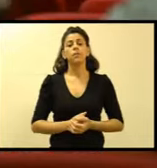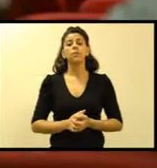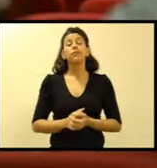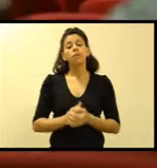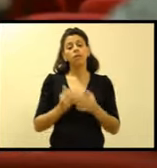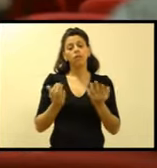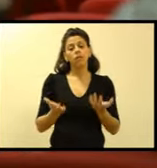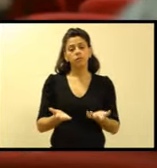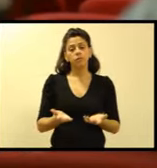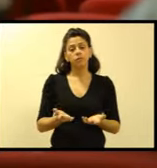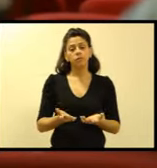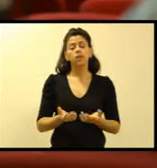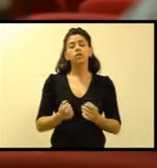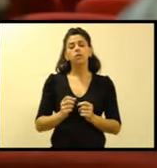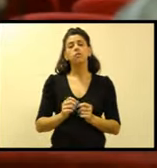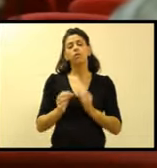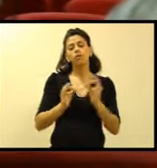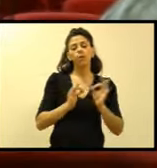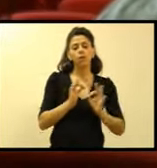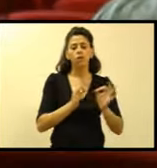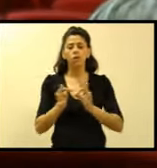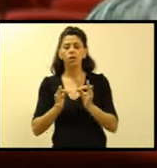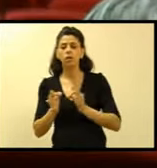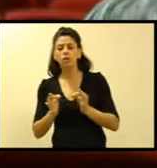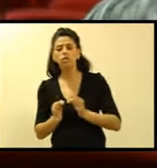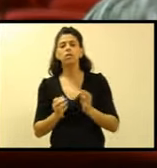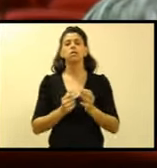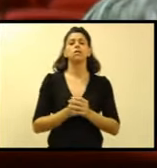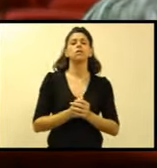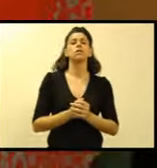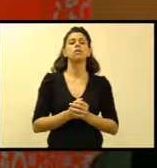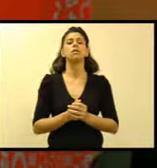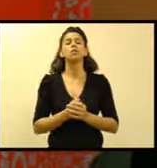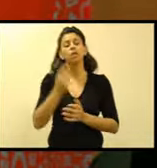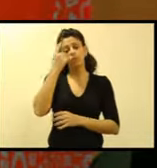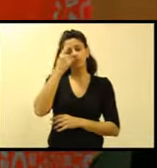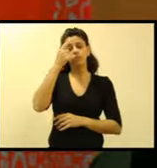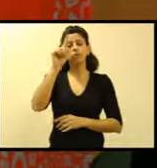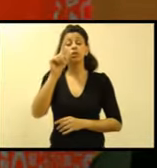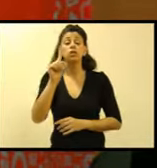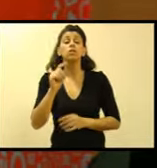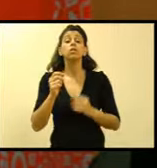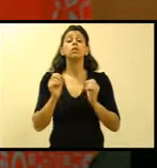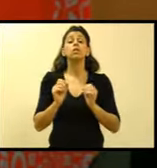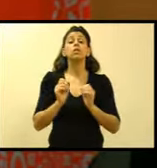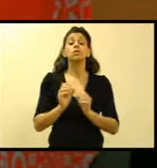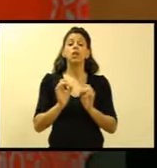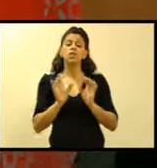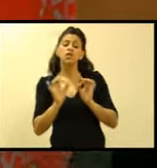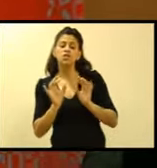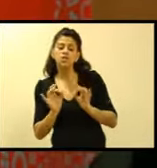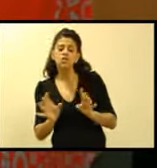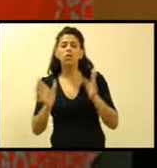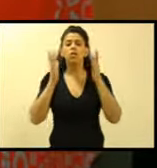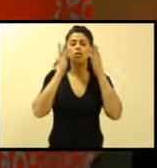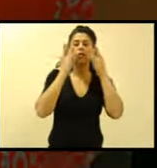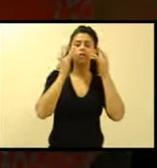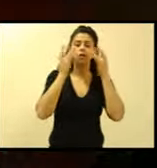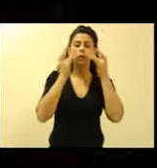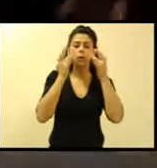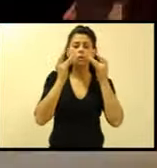e fui me organizando também assim, para que um dia eu pudesse me dedicar às artes plásticas,